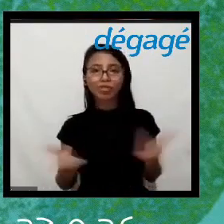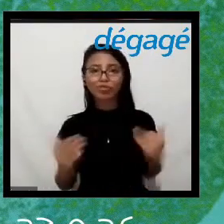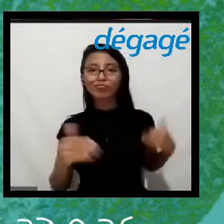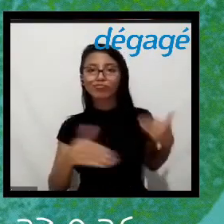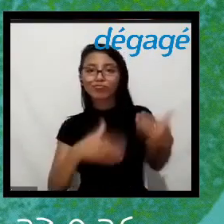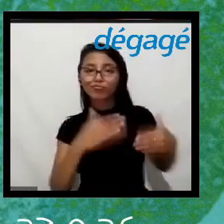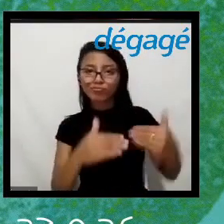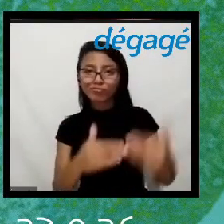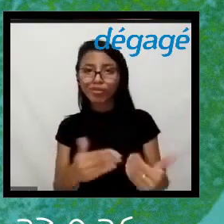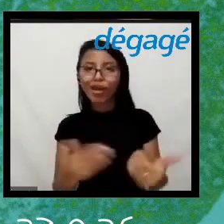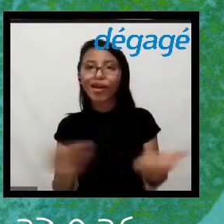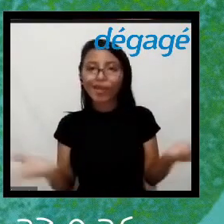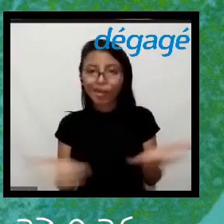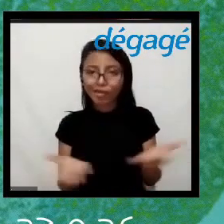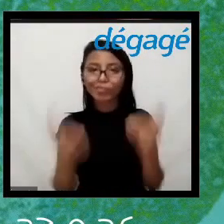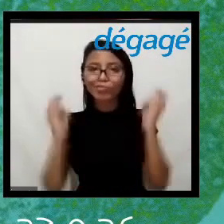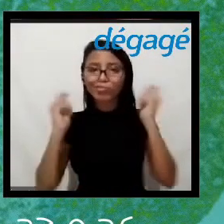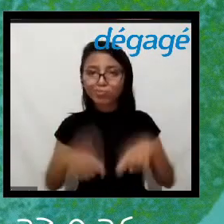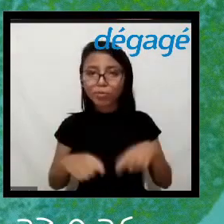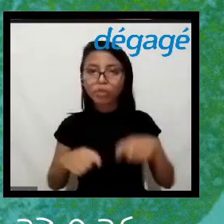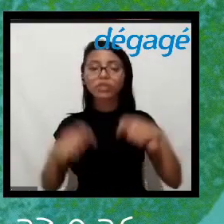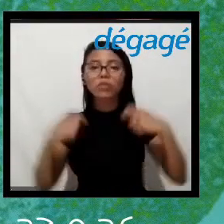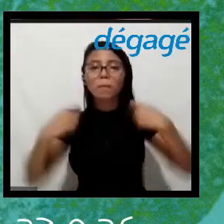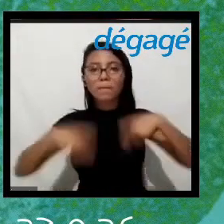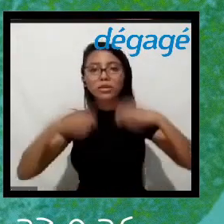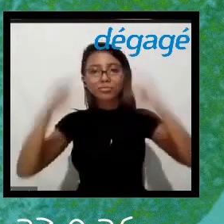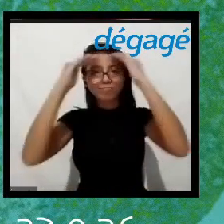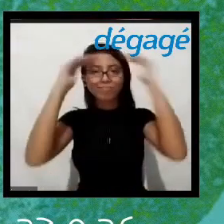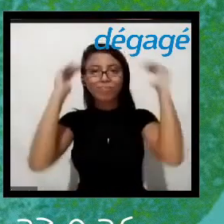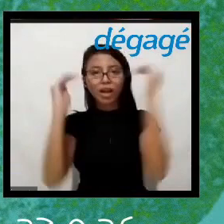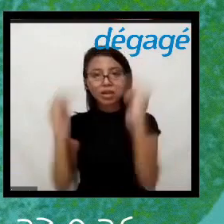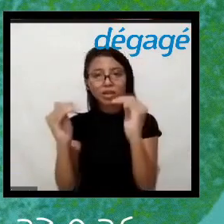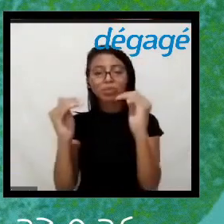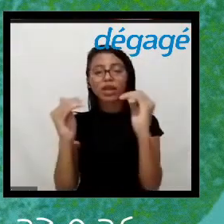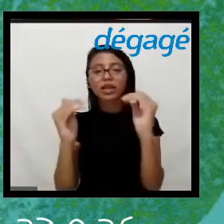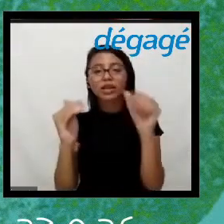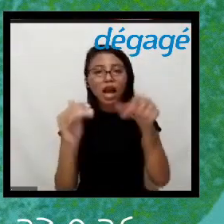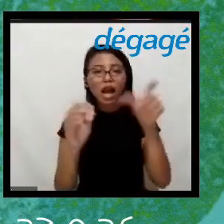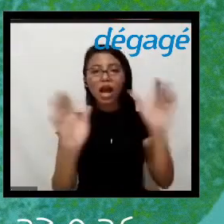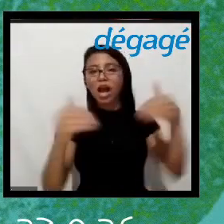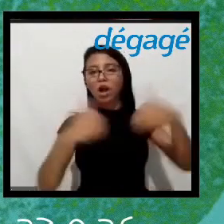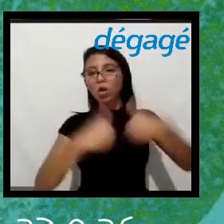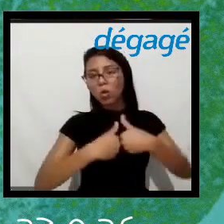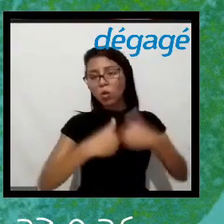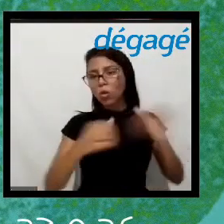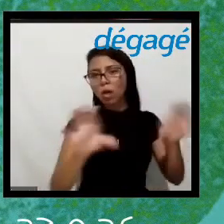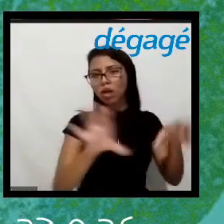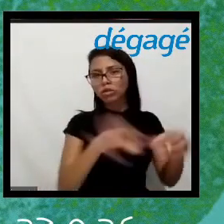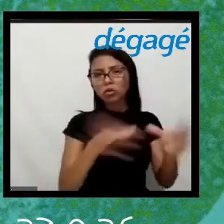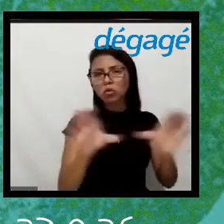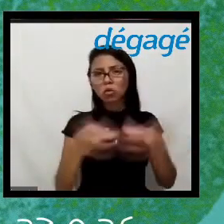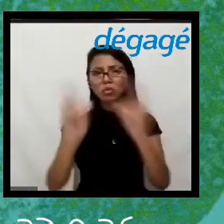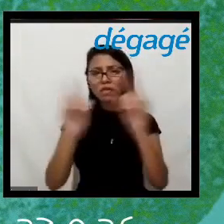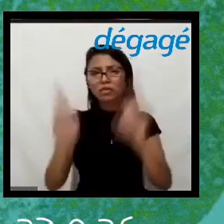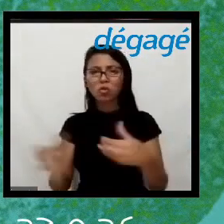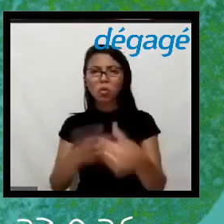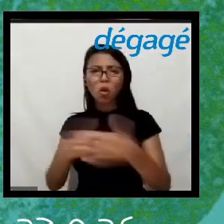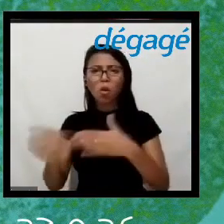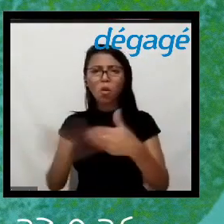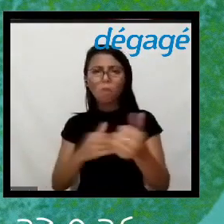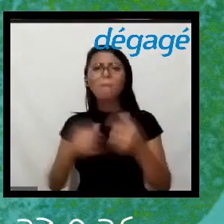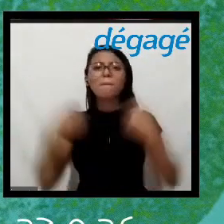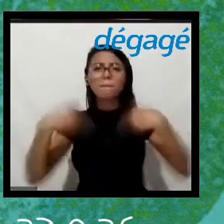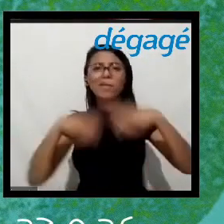né? E também aí falando de fato do meu lugar de presença, do ponto de vista da formação de professores de teatro